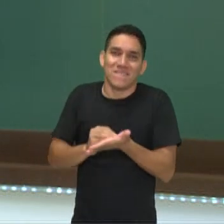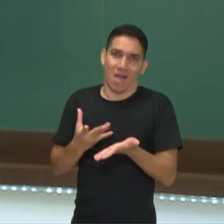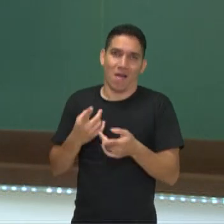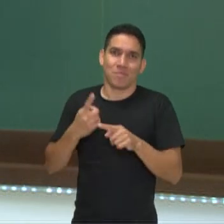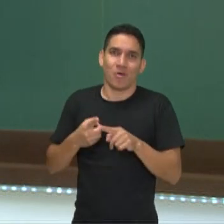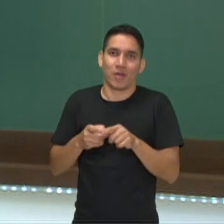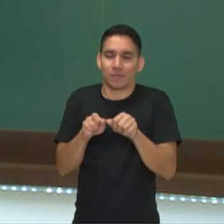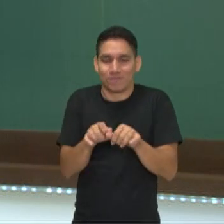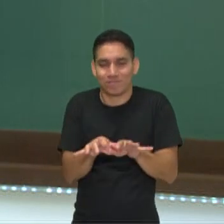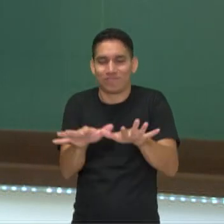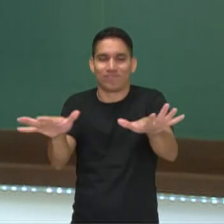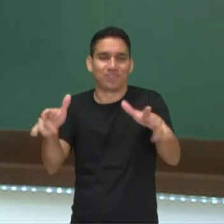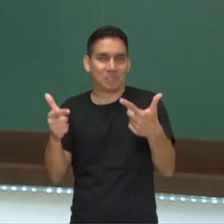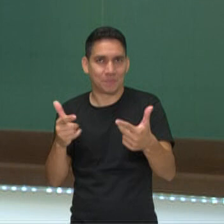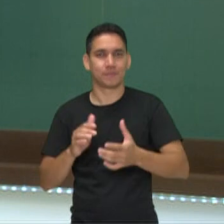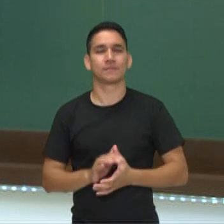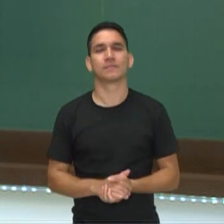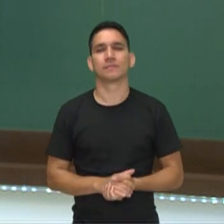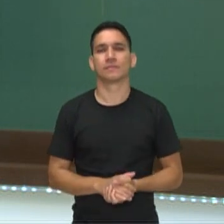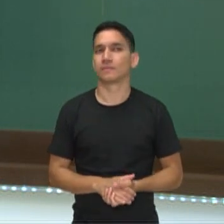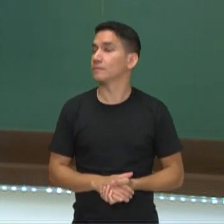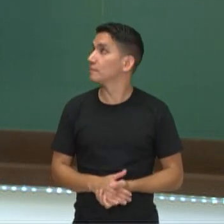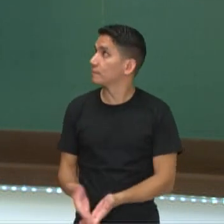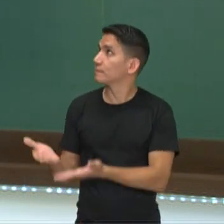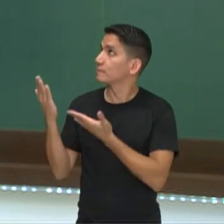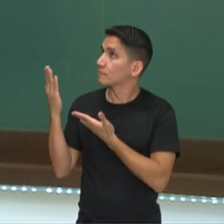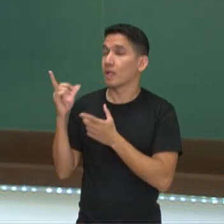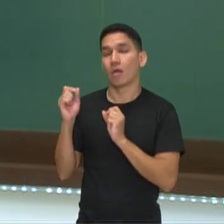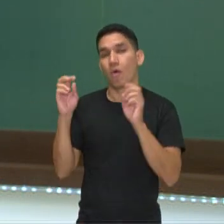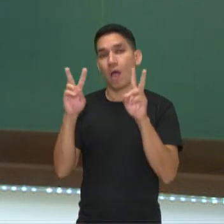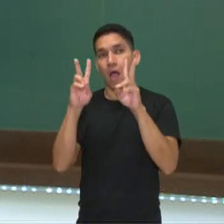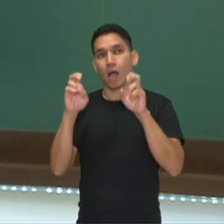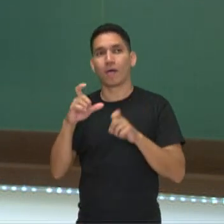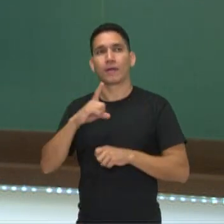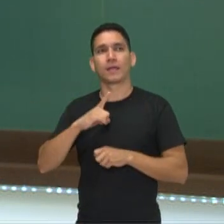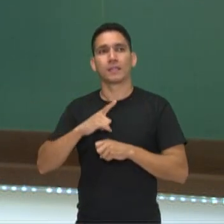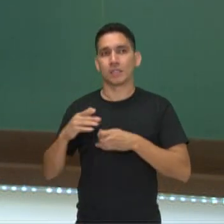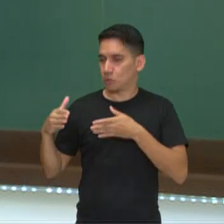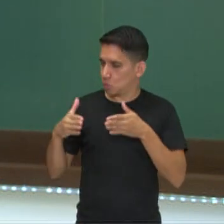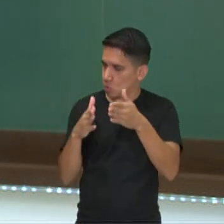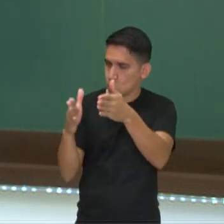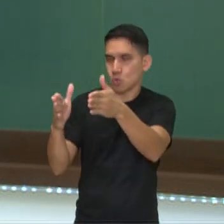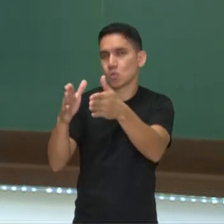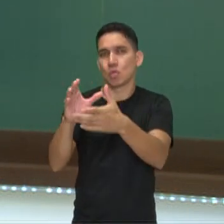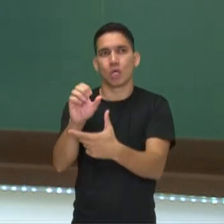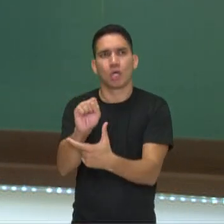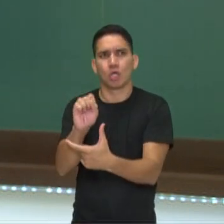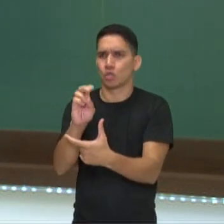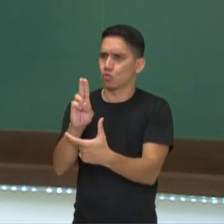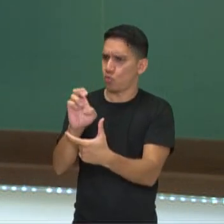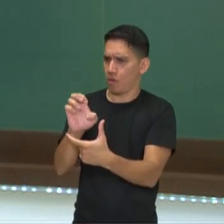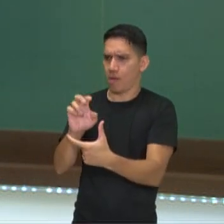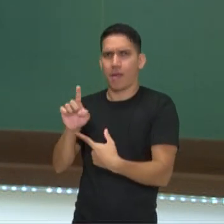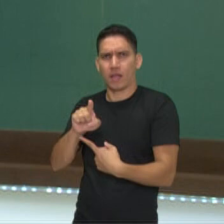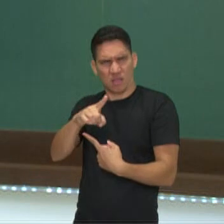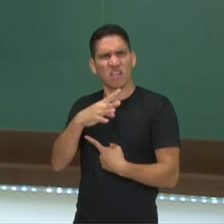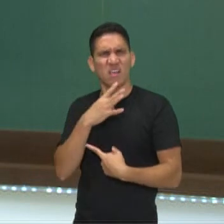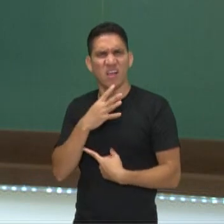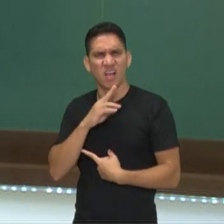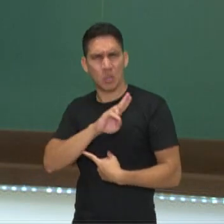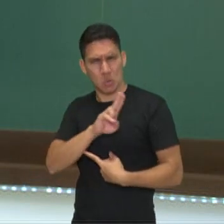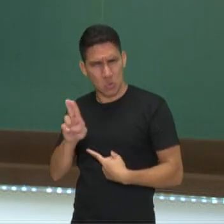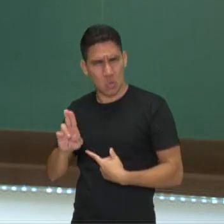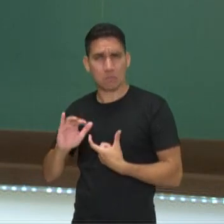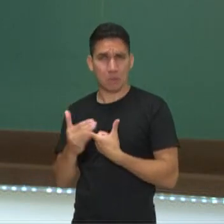relação à hidrografia. E a questão do canal de Suez. Já ouviu falar do canal de Suez?